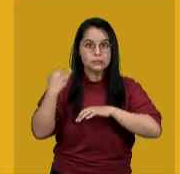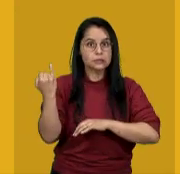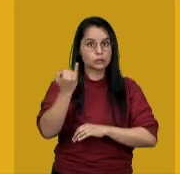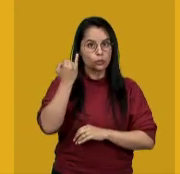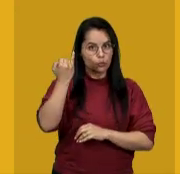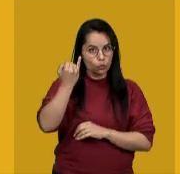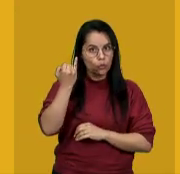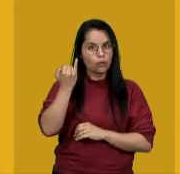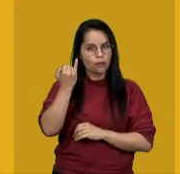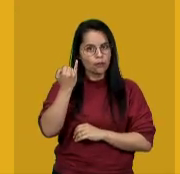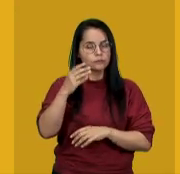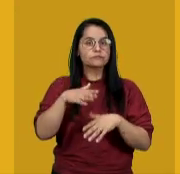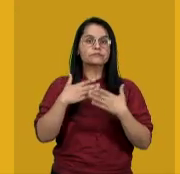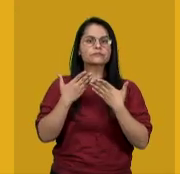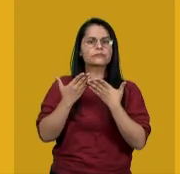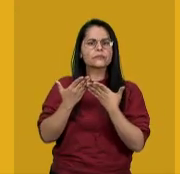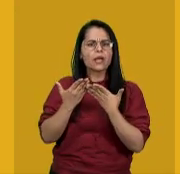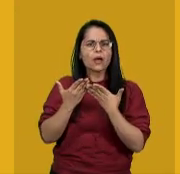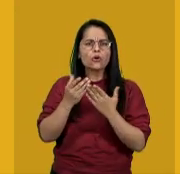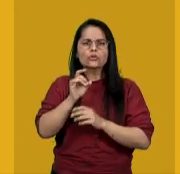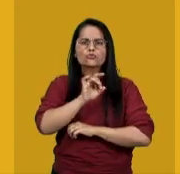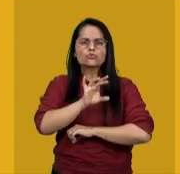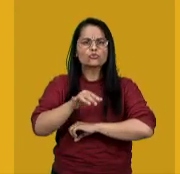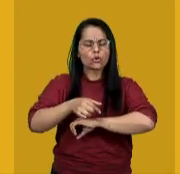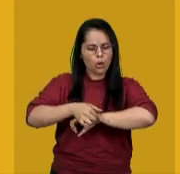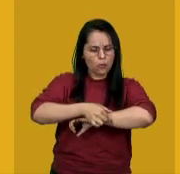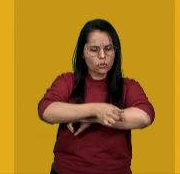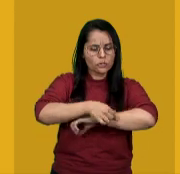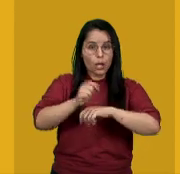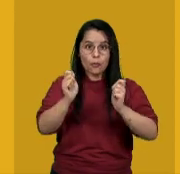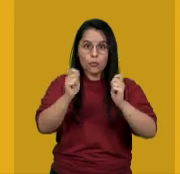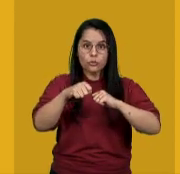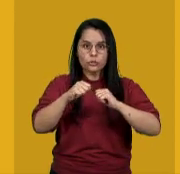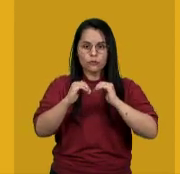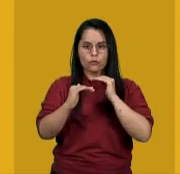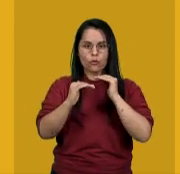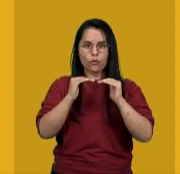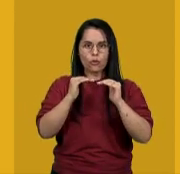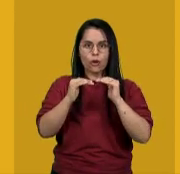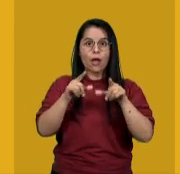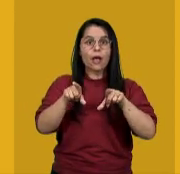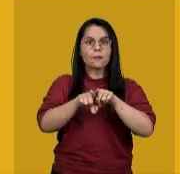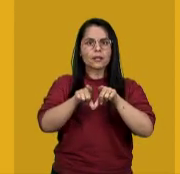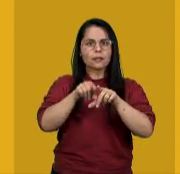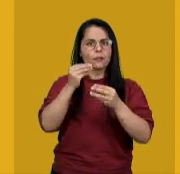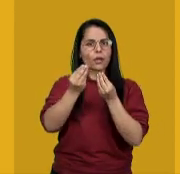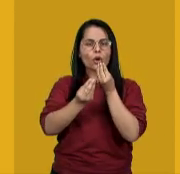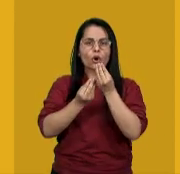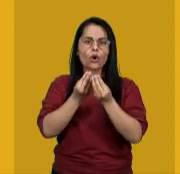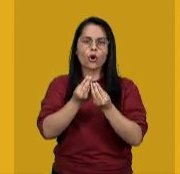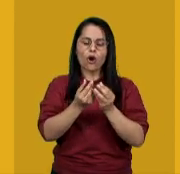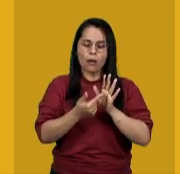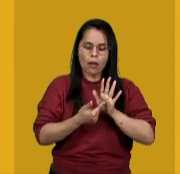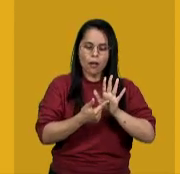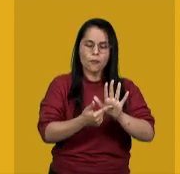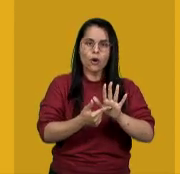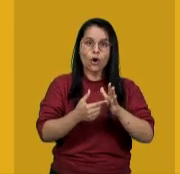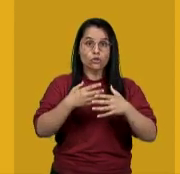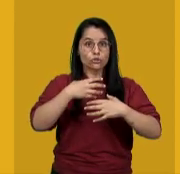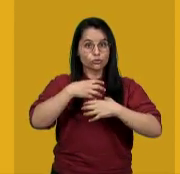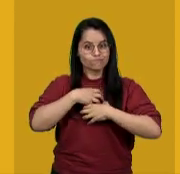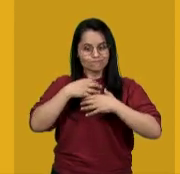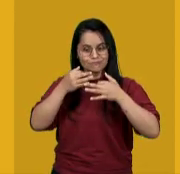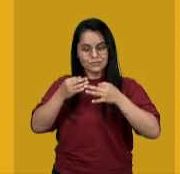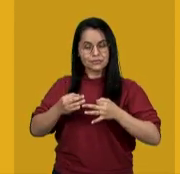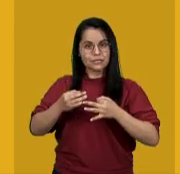A musculatura não apenas torna possível o movimento, como determina a posição e